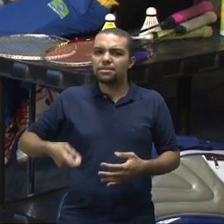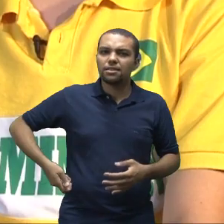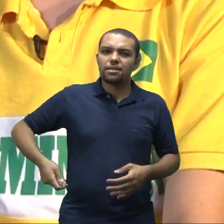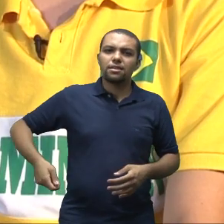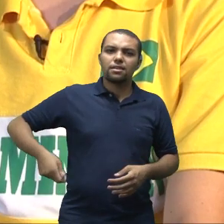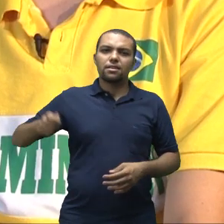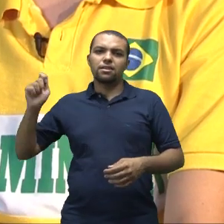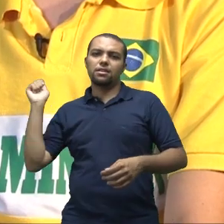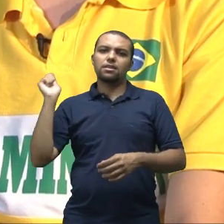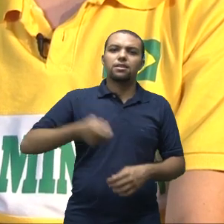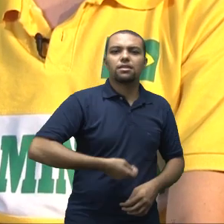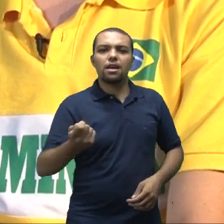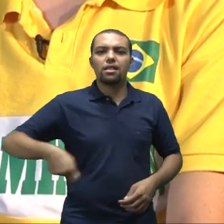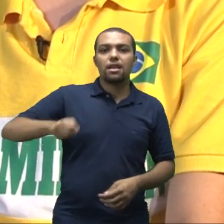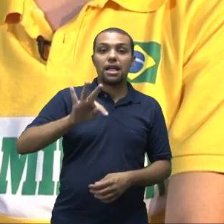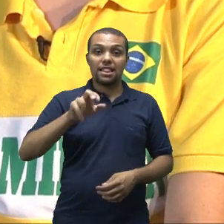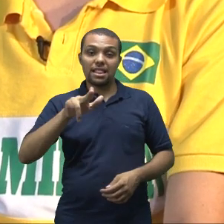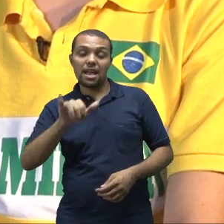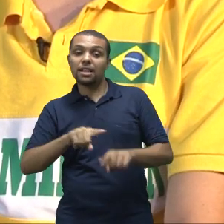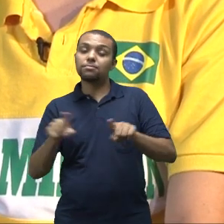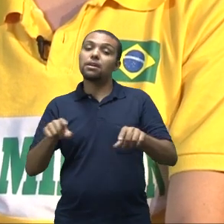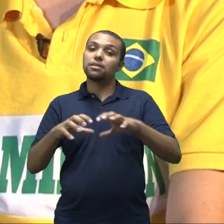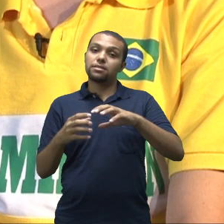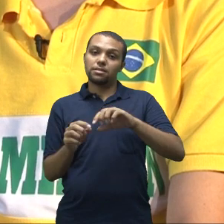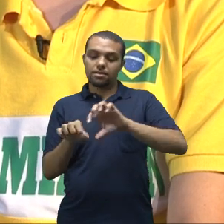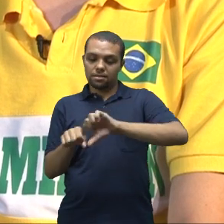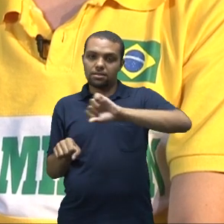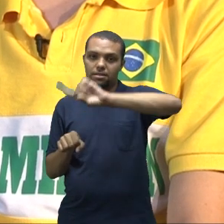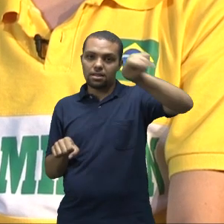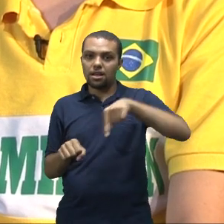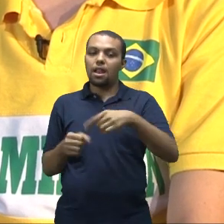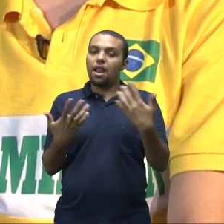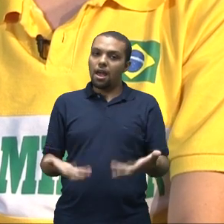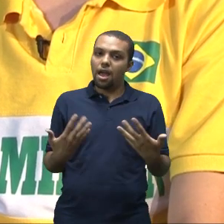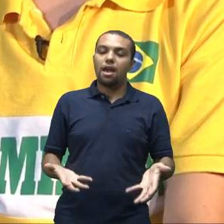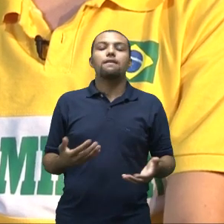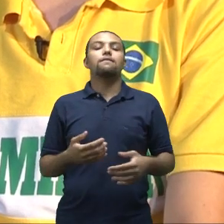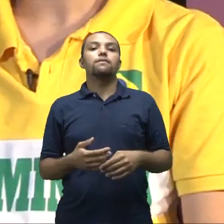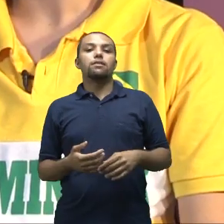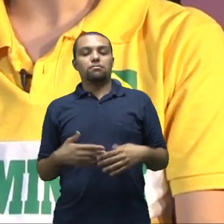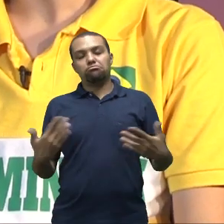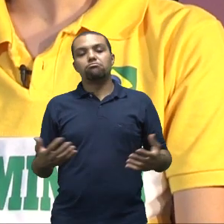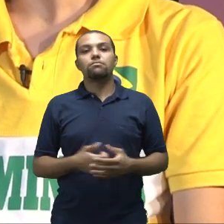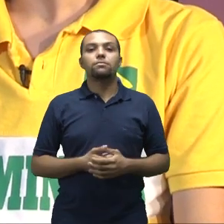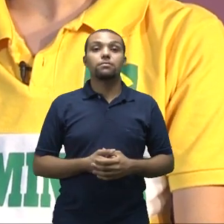com tênis, né? Uhum. Só que a raquete é um pouco mais leve, em vez da bolinha é